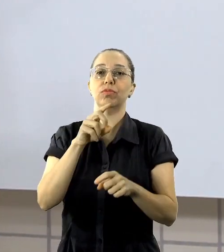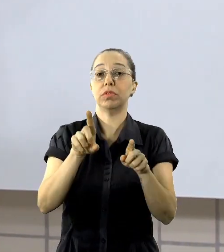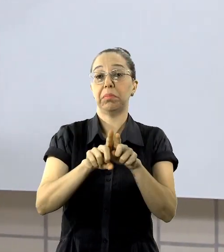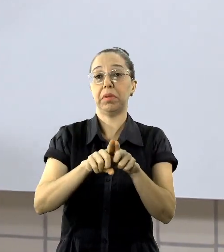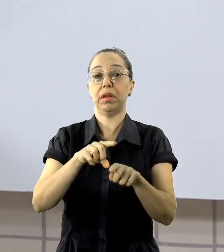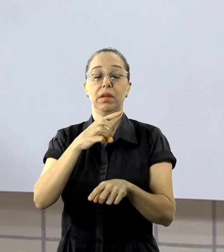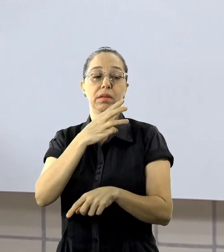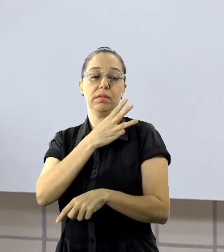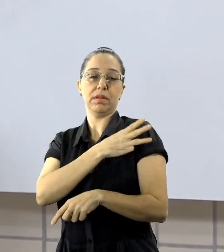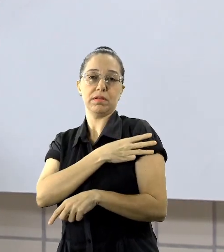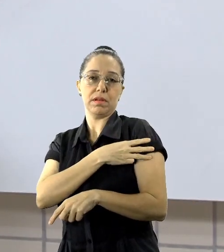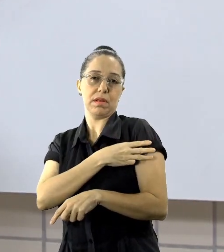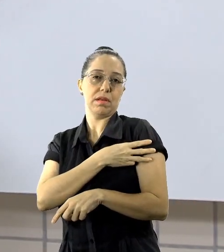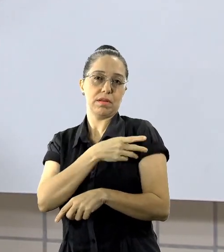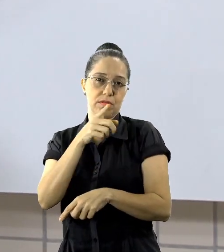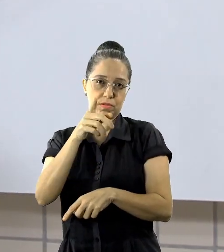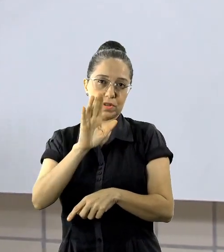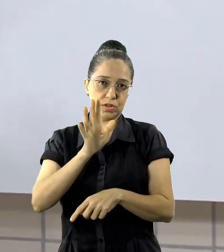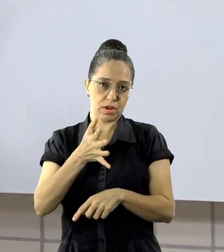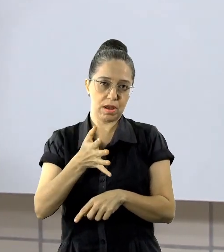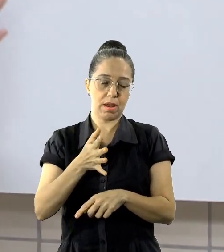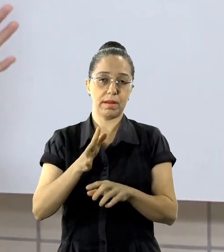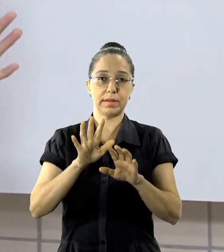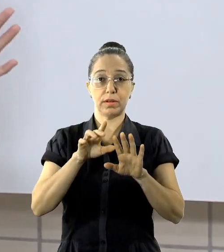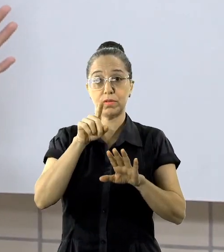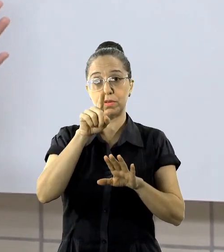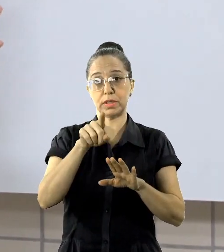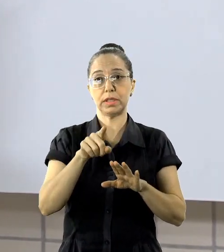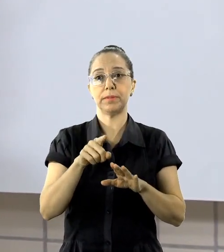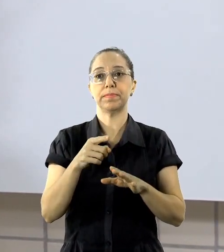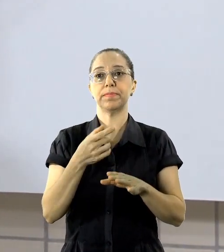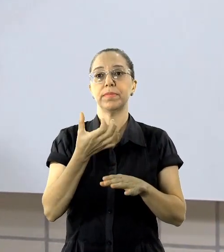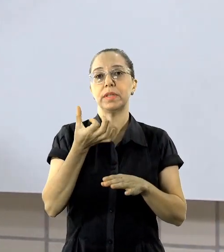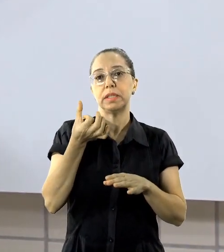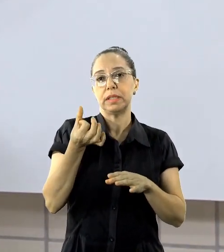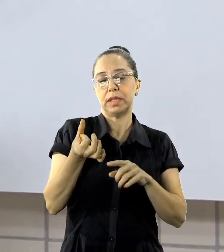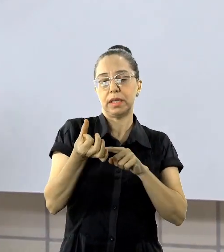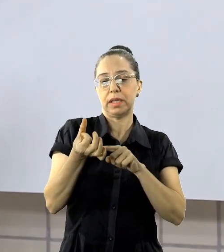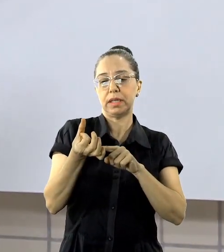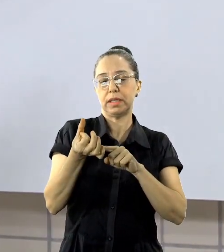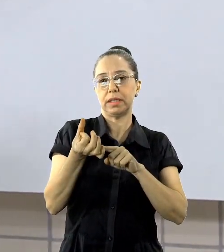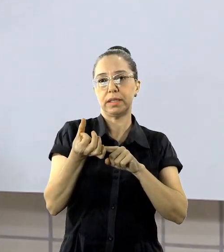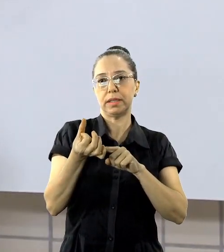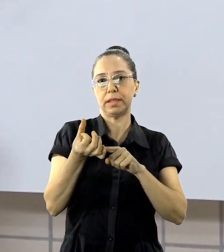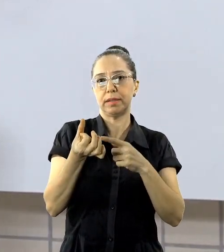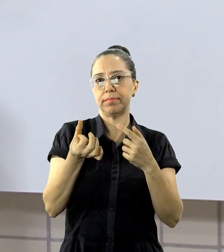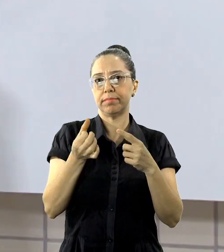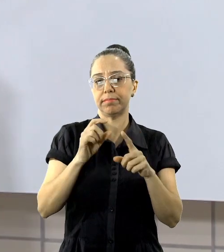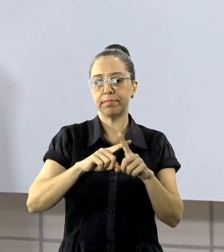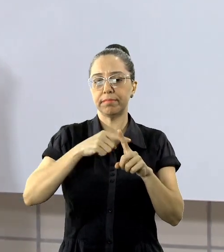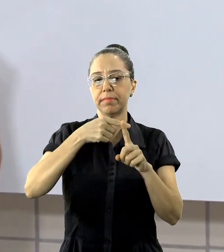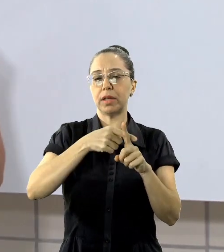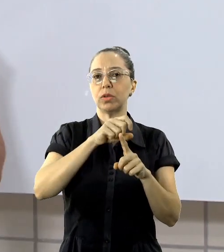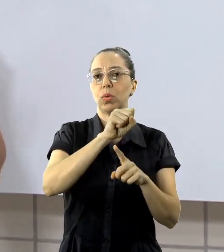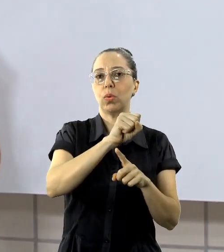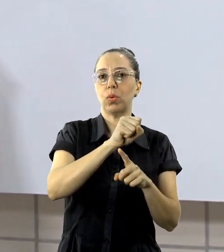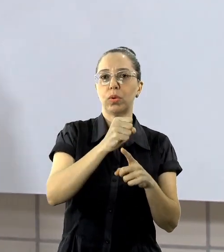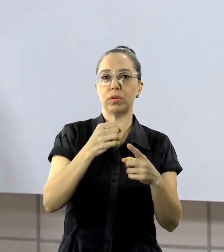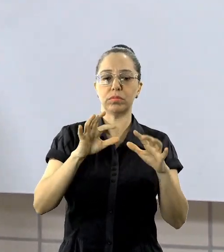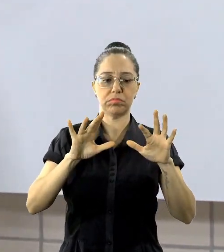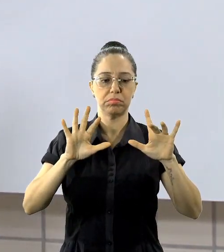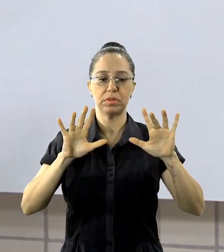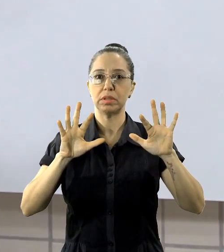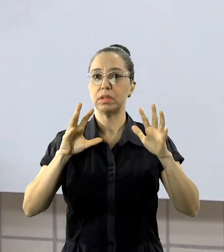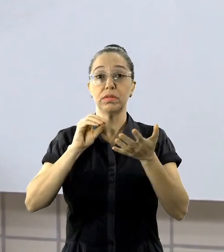coloca 6 e coloca mais 8, você vai ver que você não tem esse tanto de dedos na mão, né? Então, nós